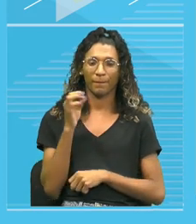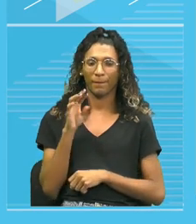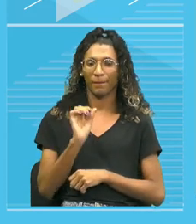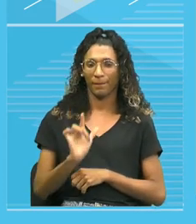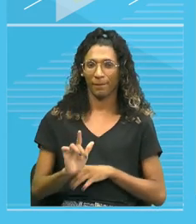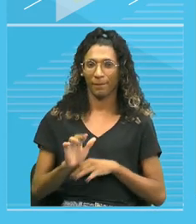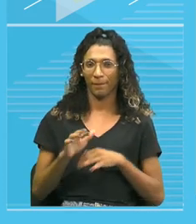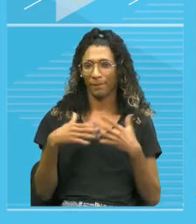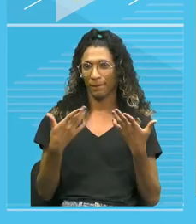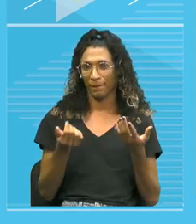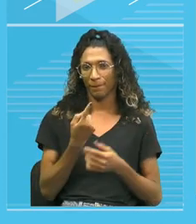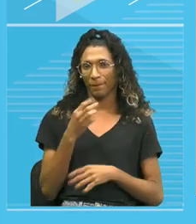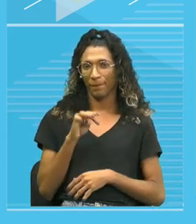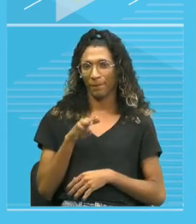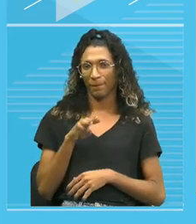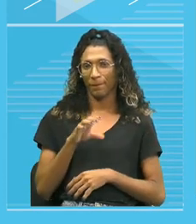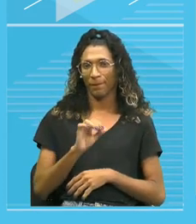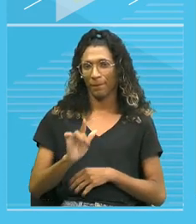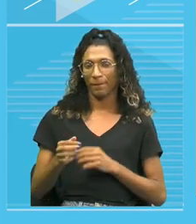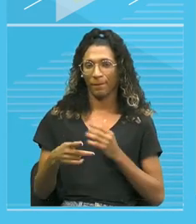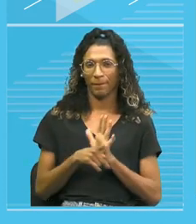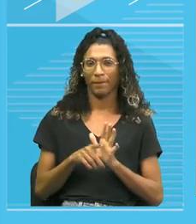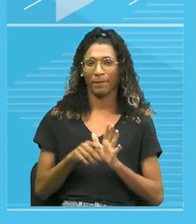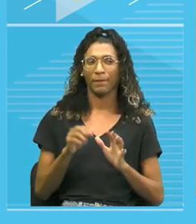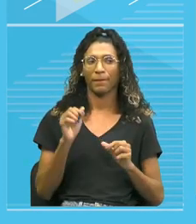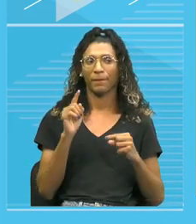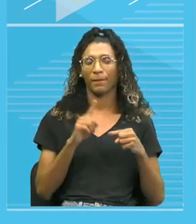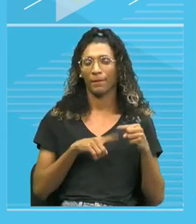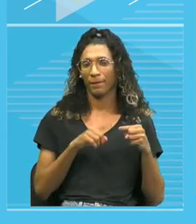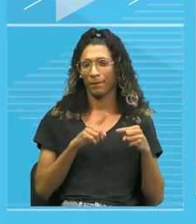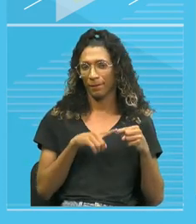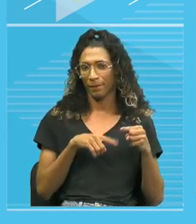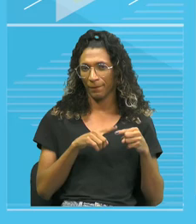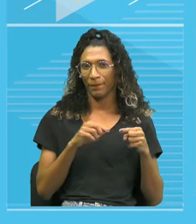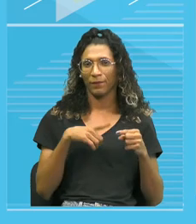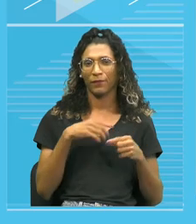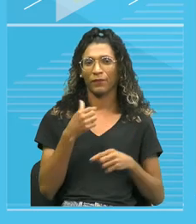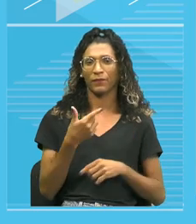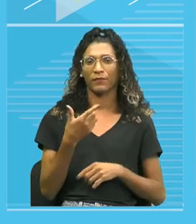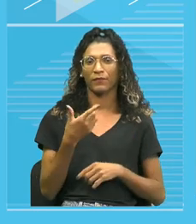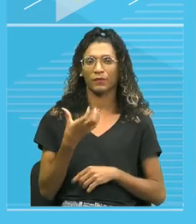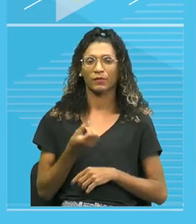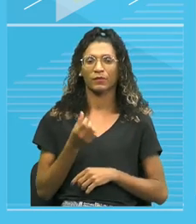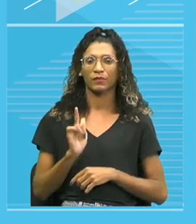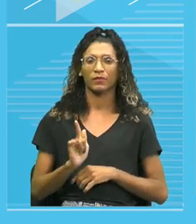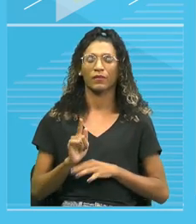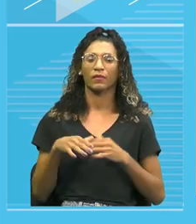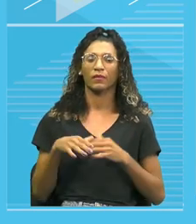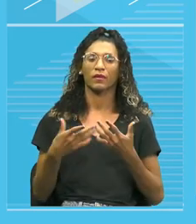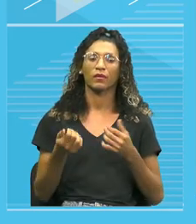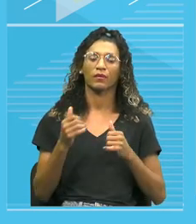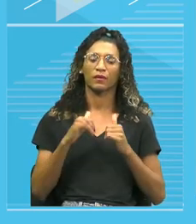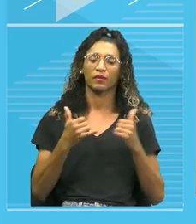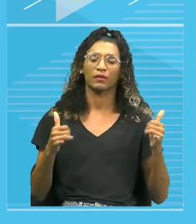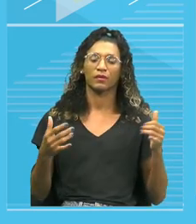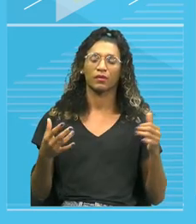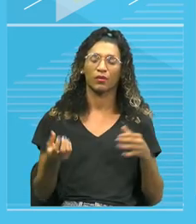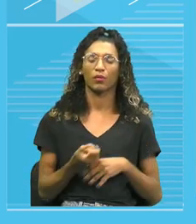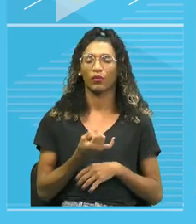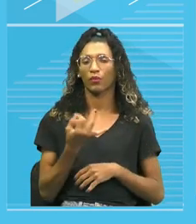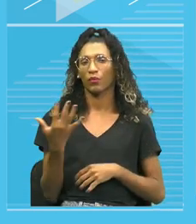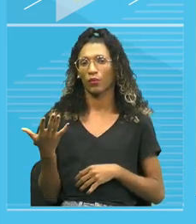um mol desse material tem 26 gramas quanto de energia que ele reproduzir